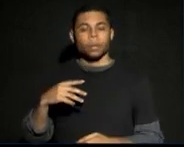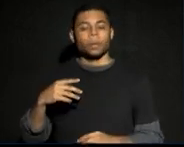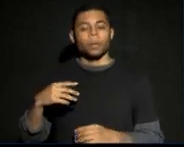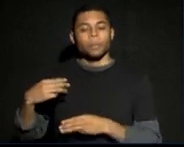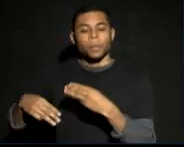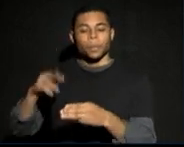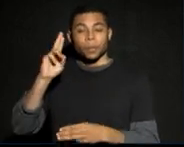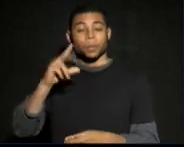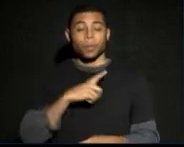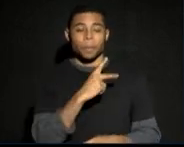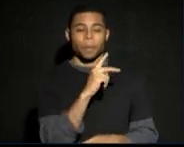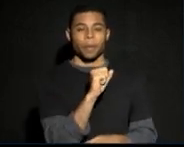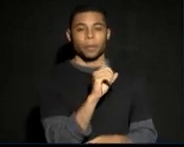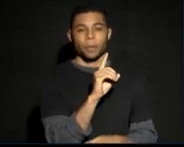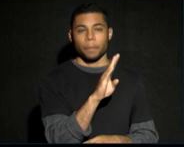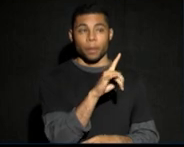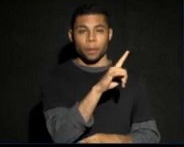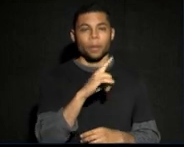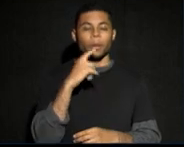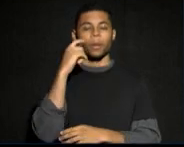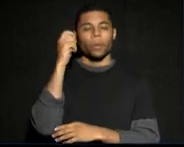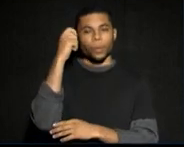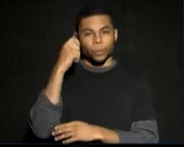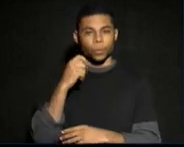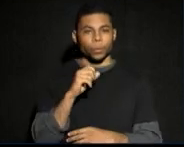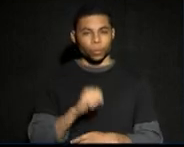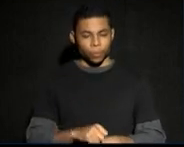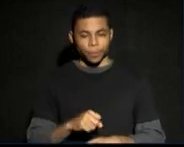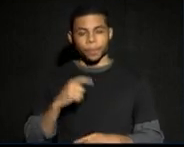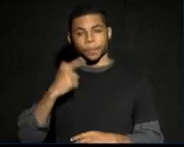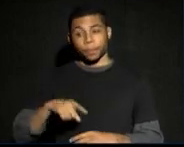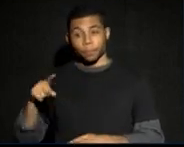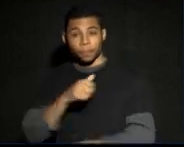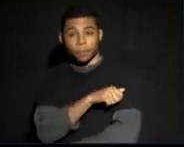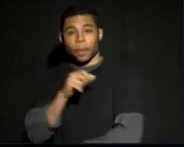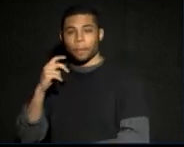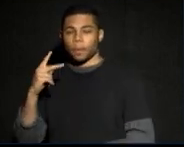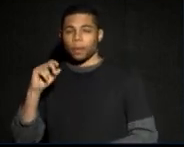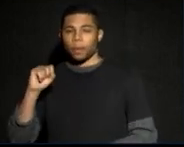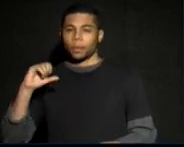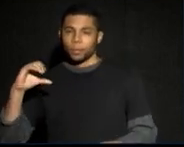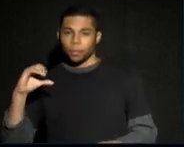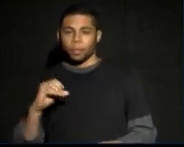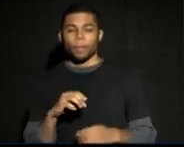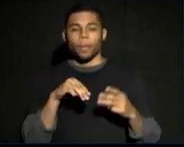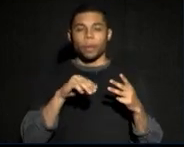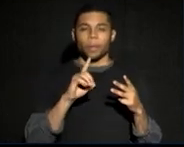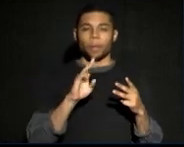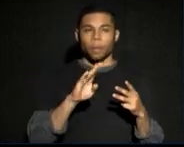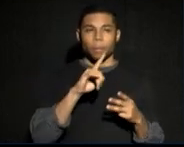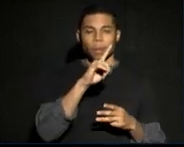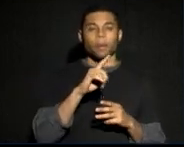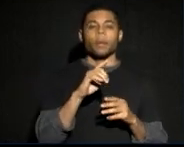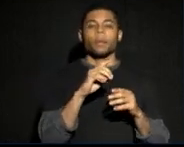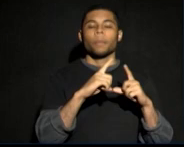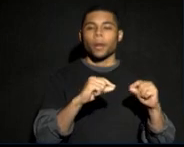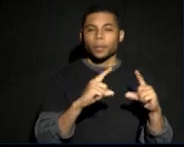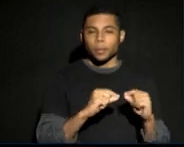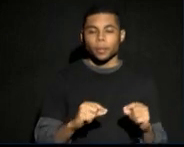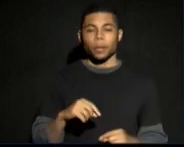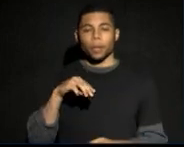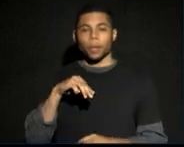atendemos o PSDB no Rio Grande do Sul atendemos o PSC na época que no Rio de Janeiro atendemos o MDB no distrito federal